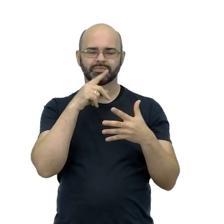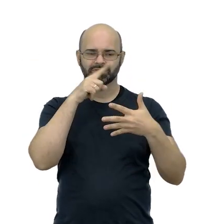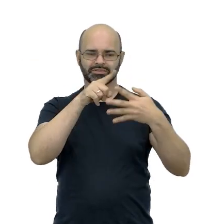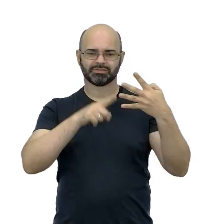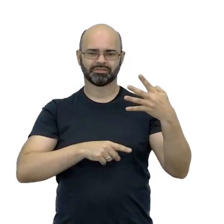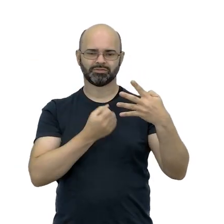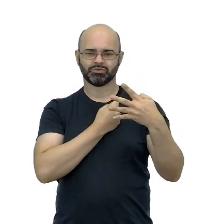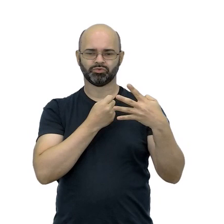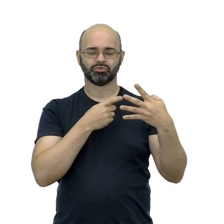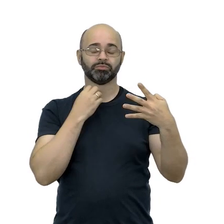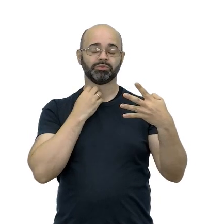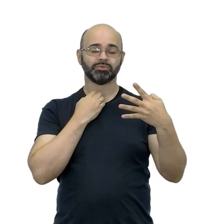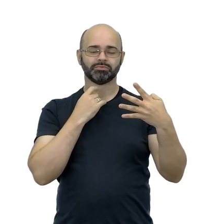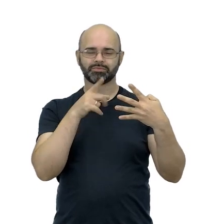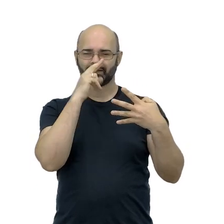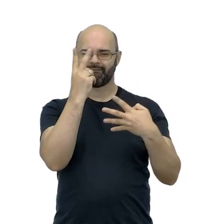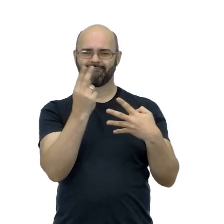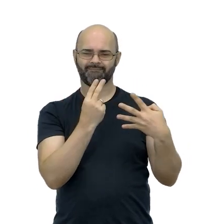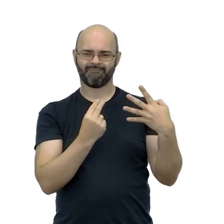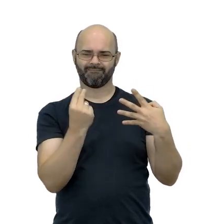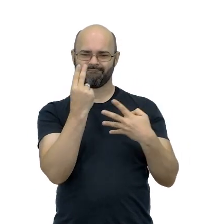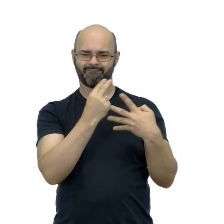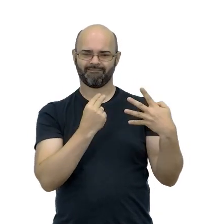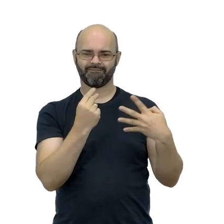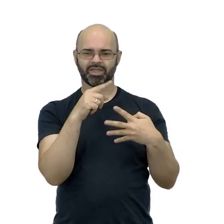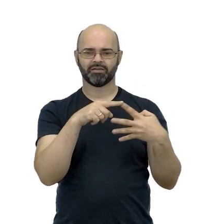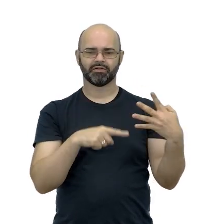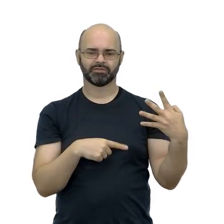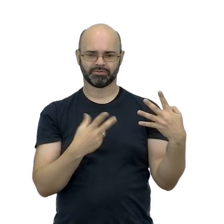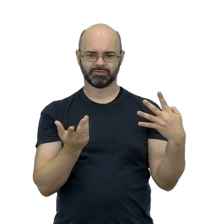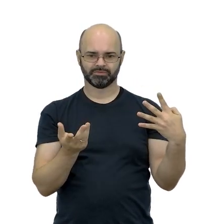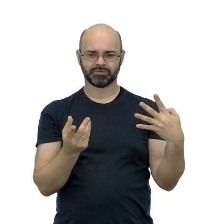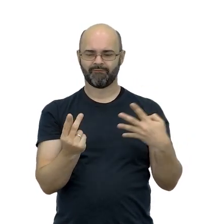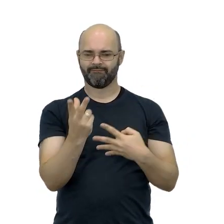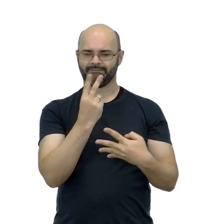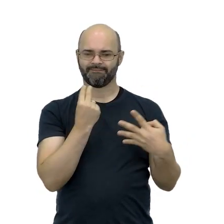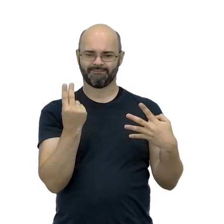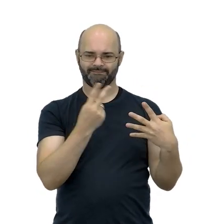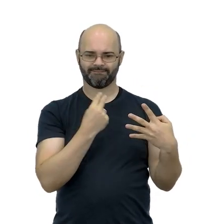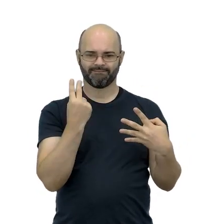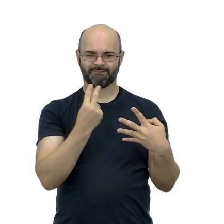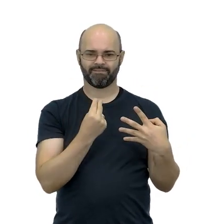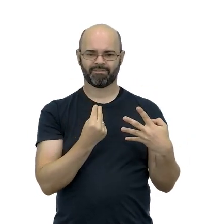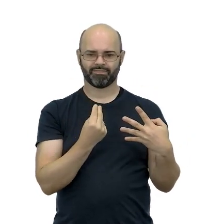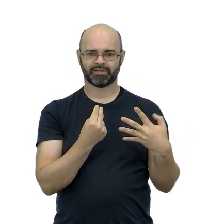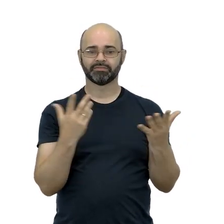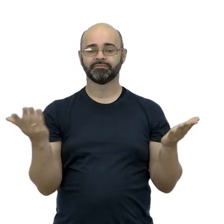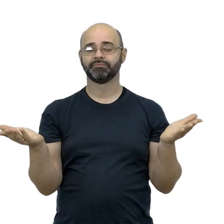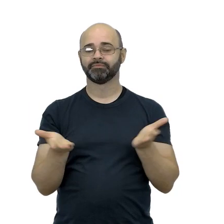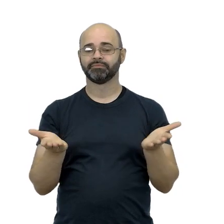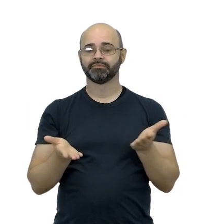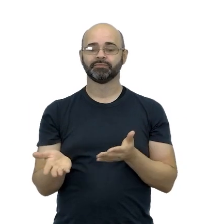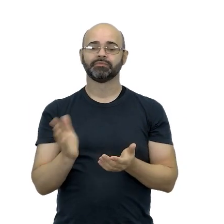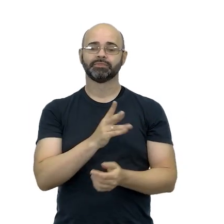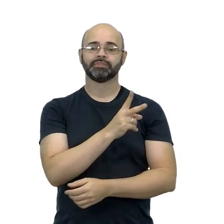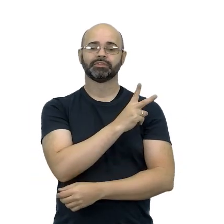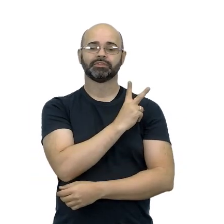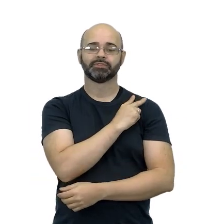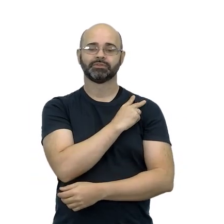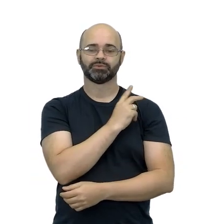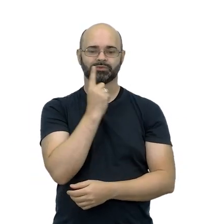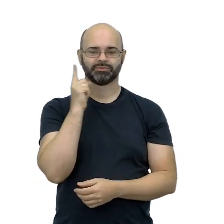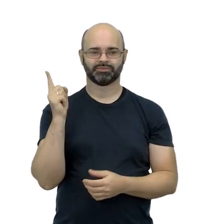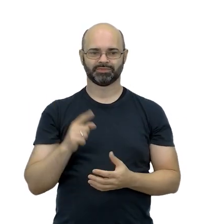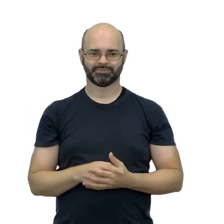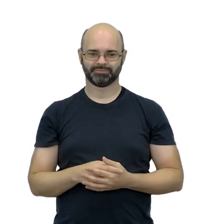o gabarito, como as nossas alternativas, tá? Então, tudo isso faz parte dessa questão. Vamos para a questão do segundo ano para a gente ver agora? Então, a gente vai pegar